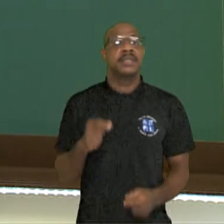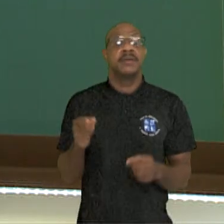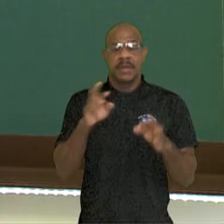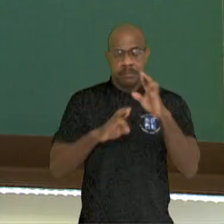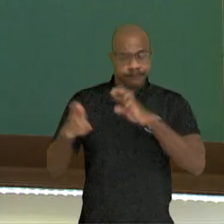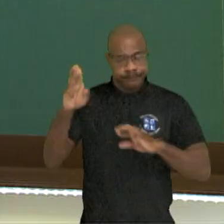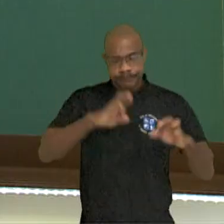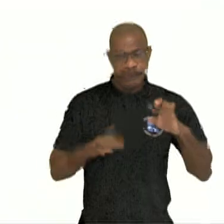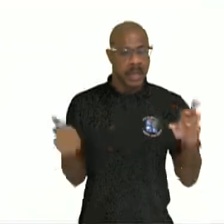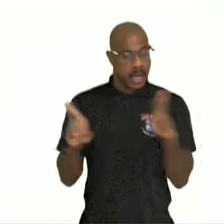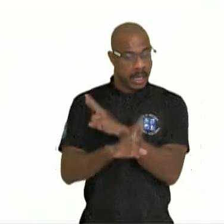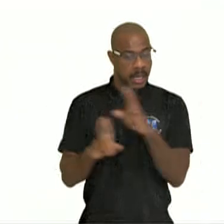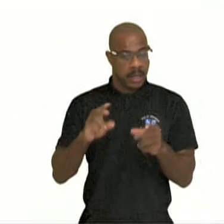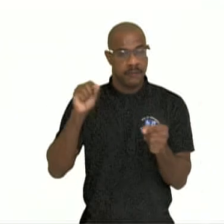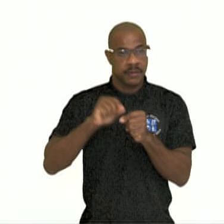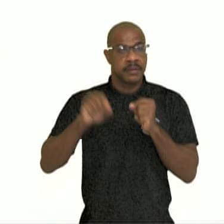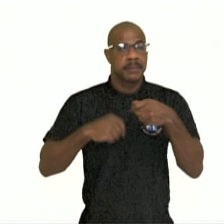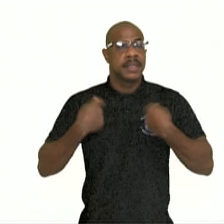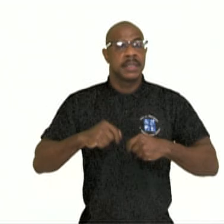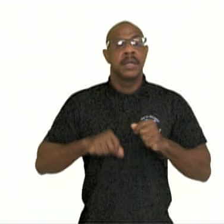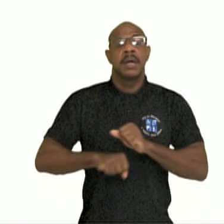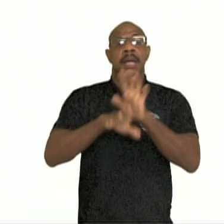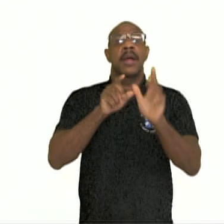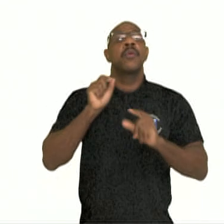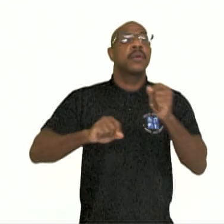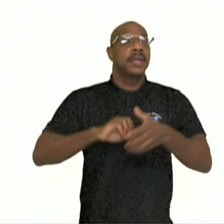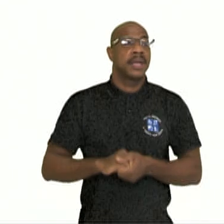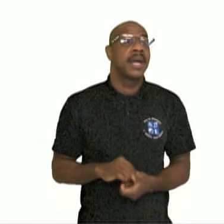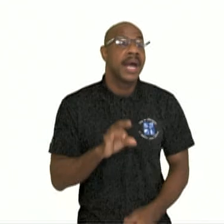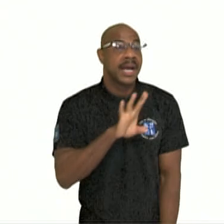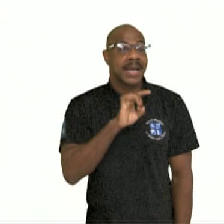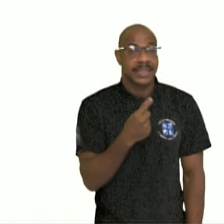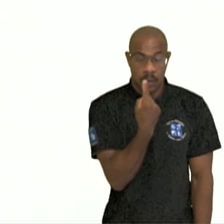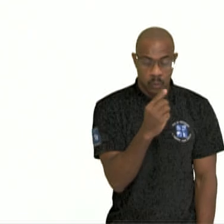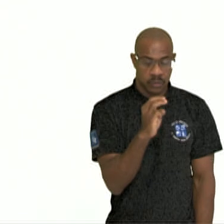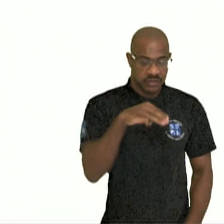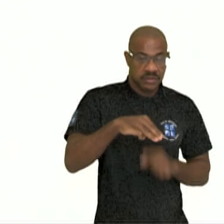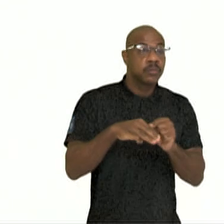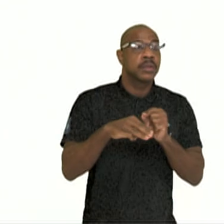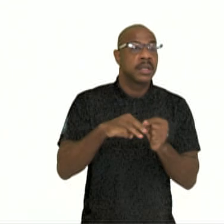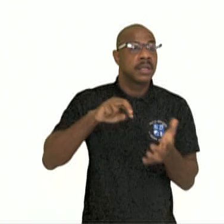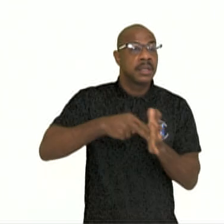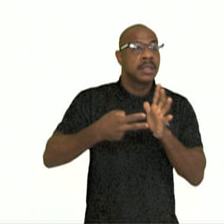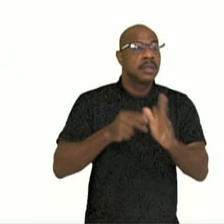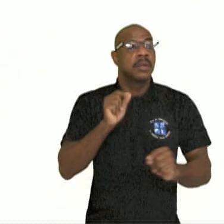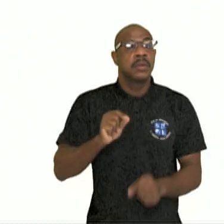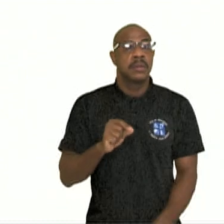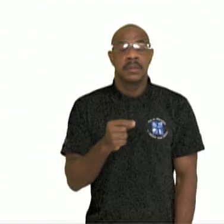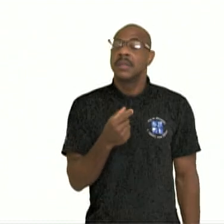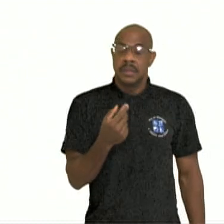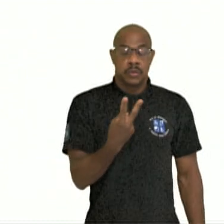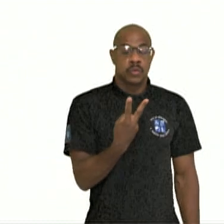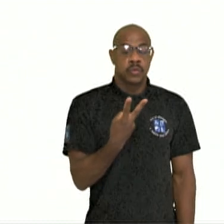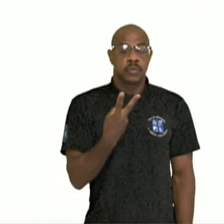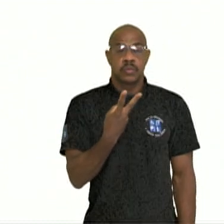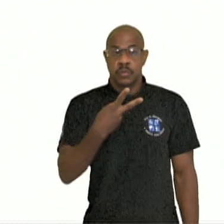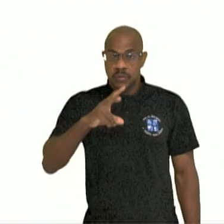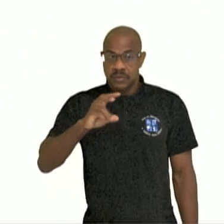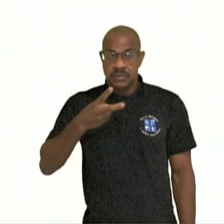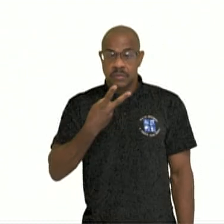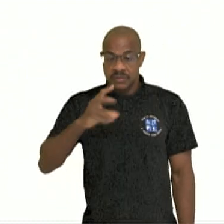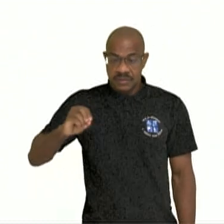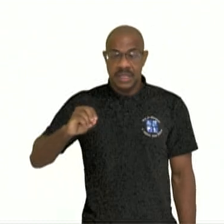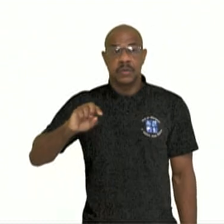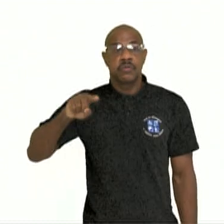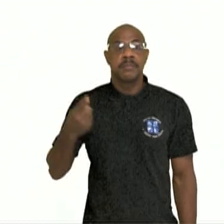essas relações, a gente tem que ter muito bem claro que cada 1 centímetro no mapa valem 200 mil centímetros, que